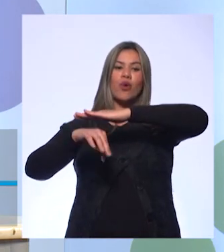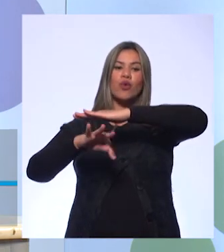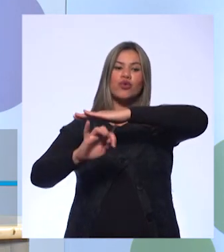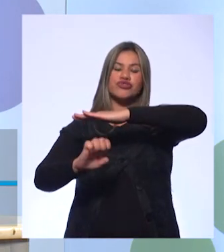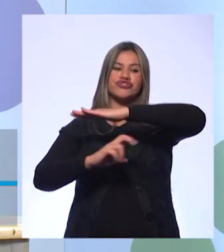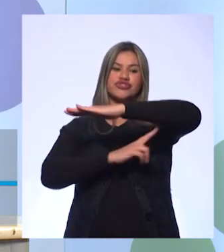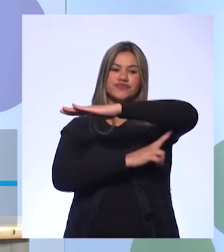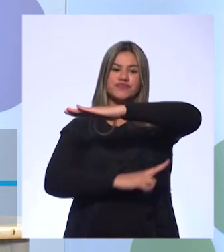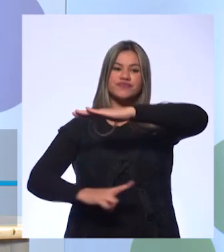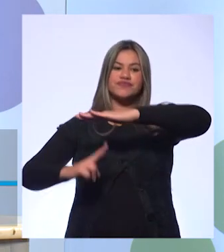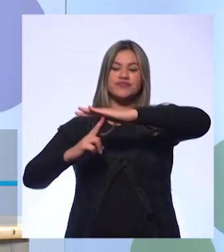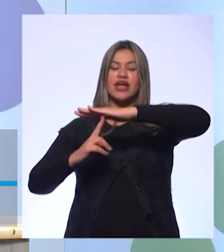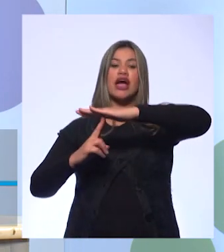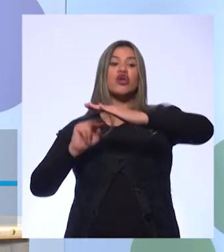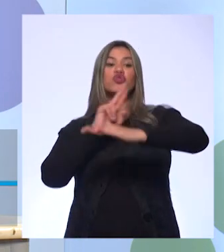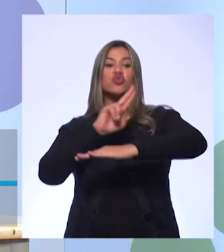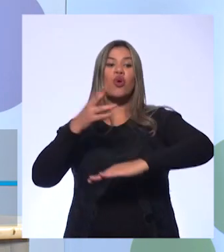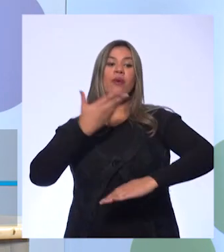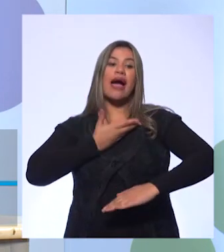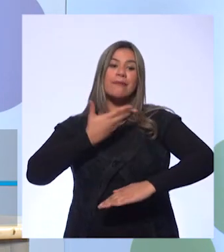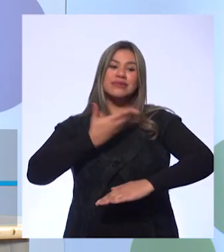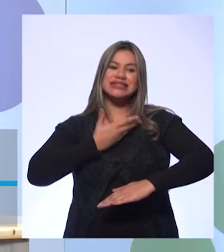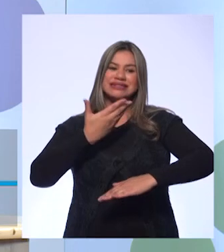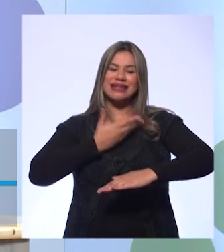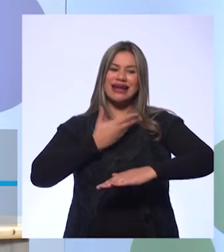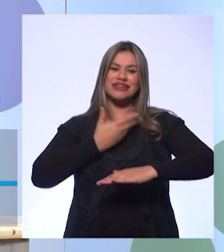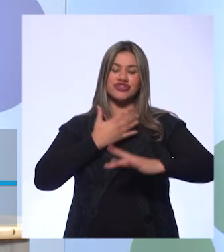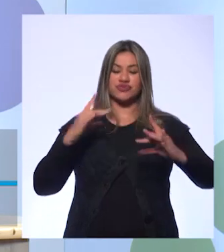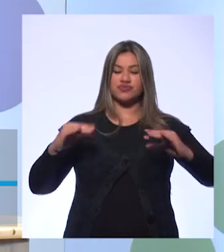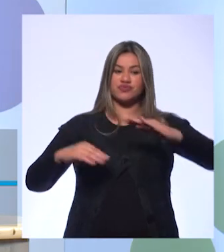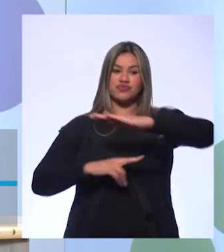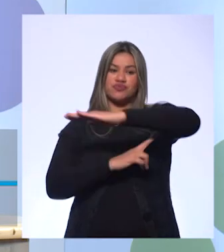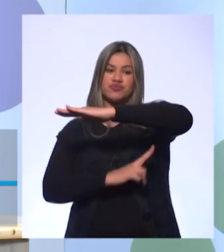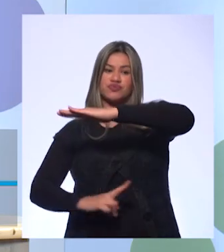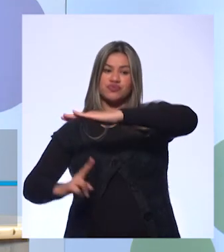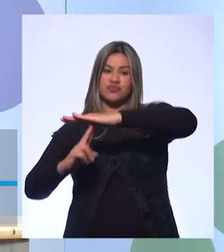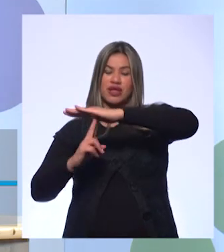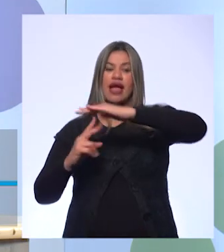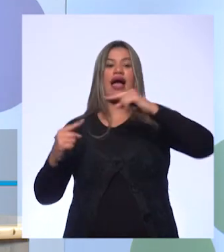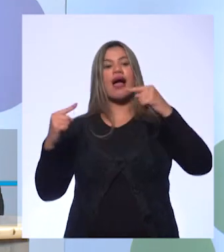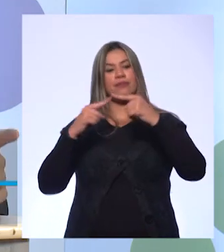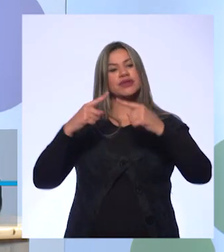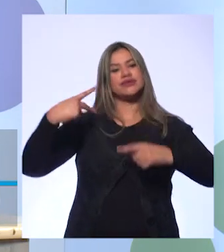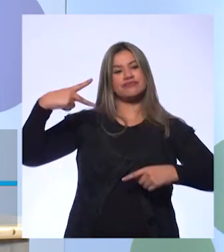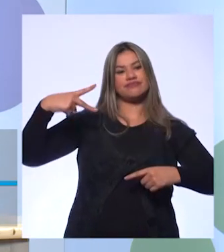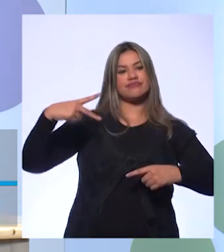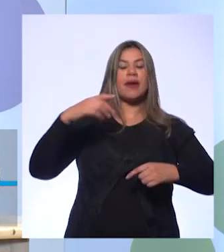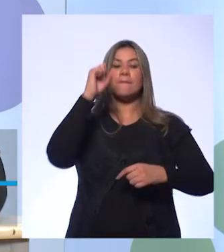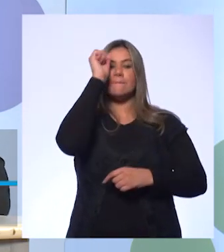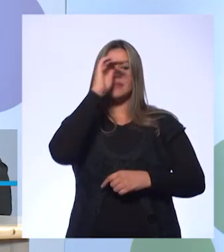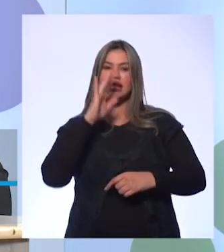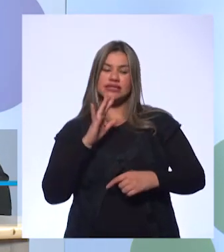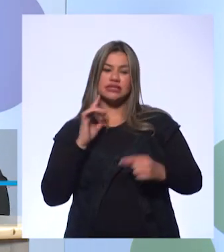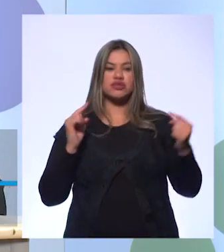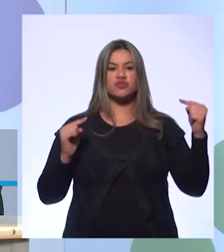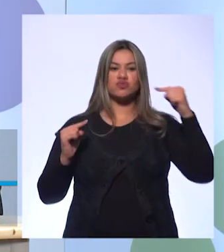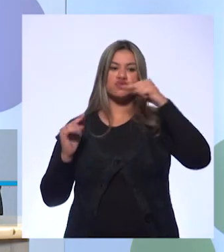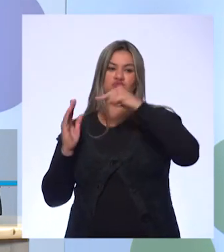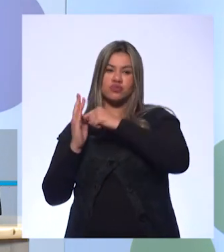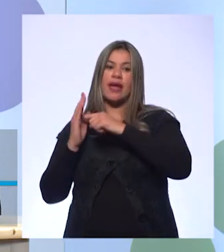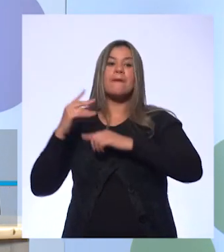Paraguai o Mateus diz assim é a ponte do Paraguai ela liga o Brasil ao